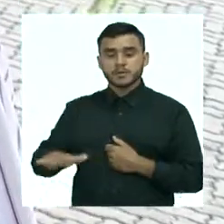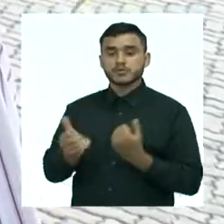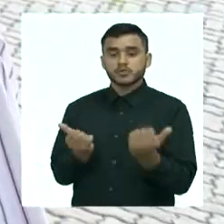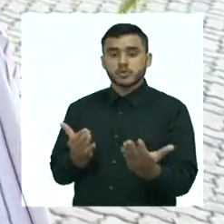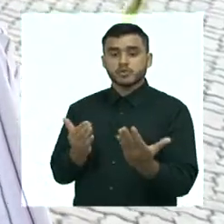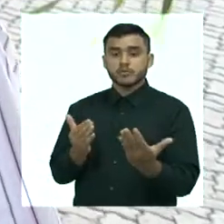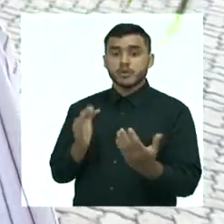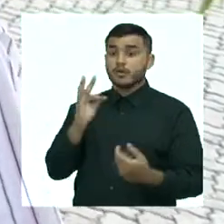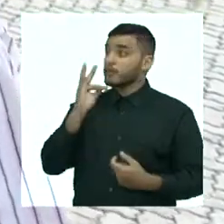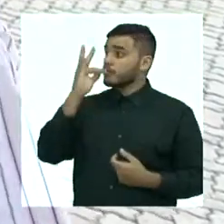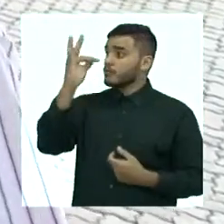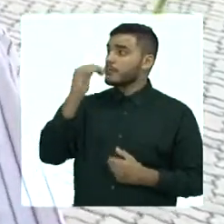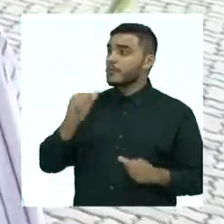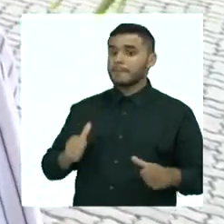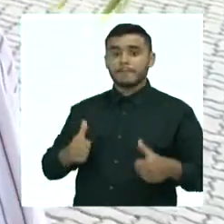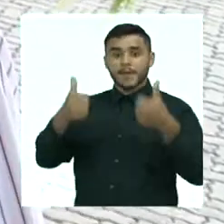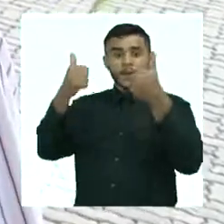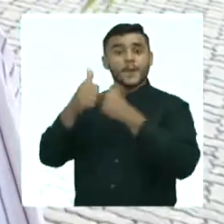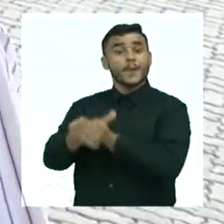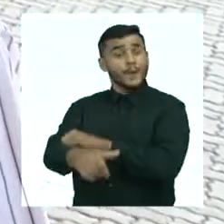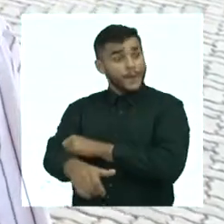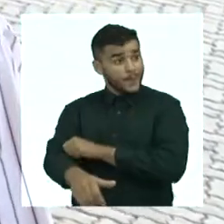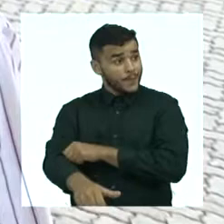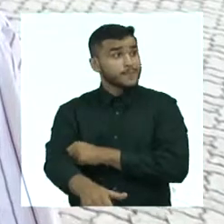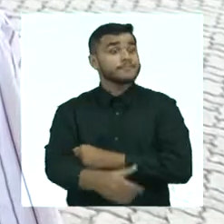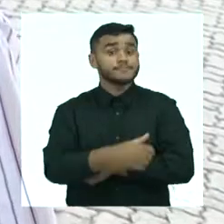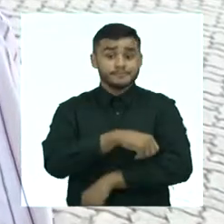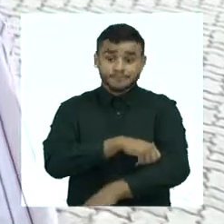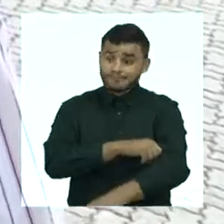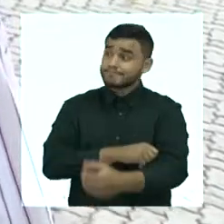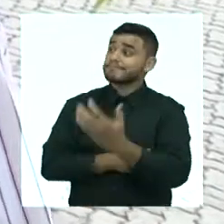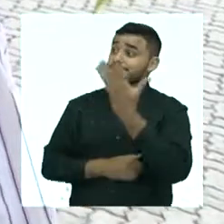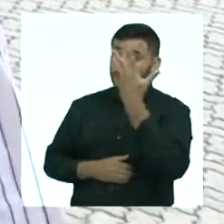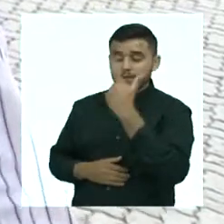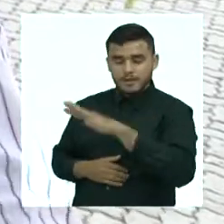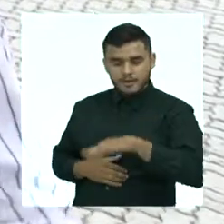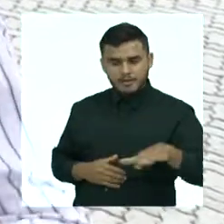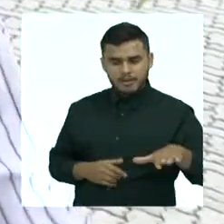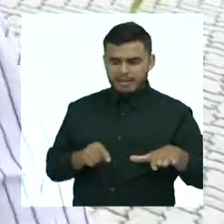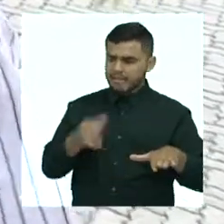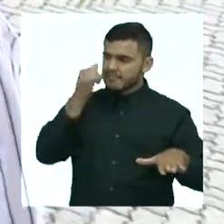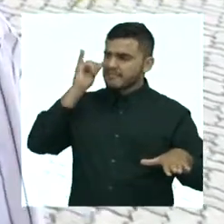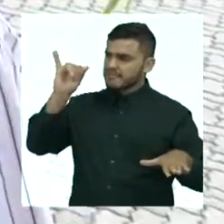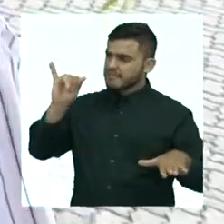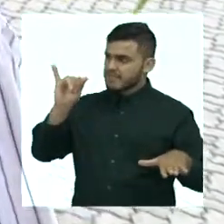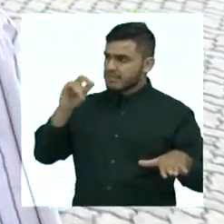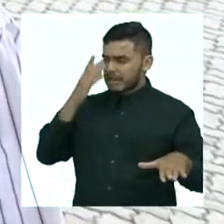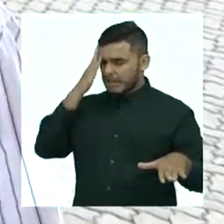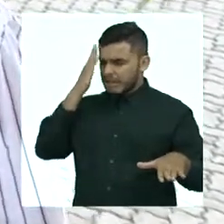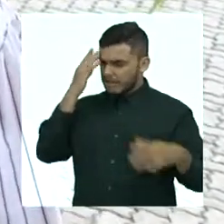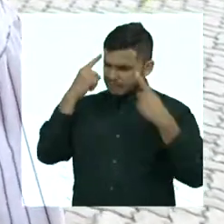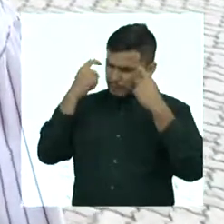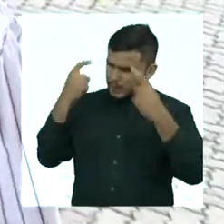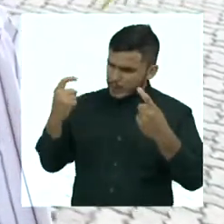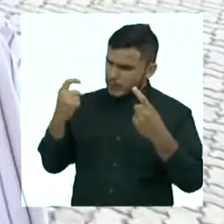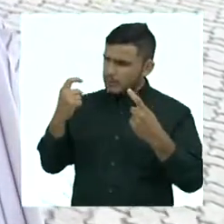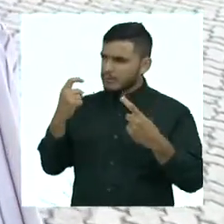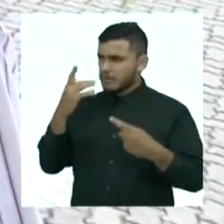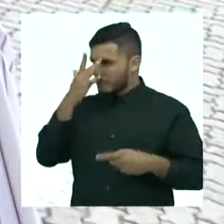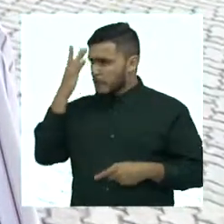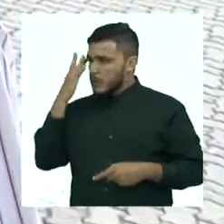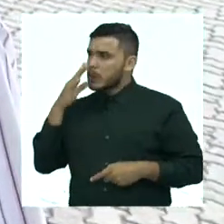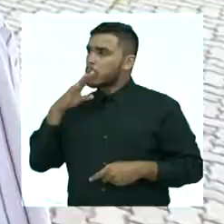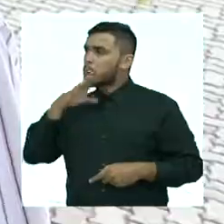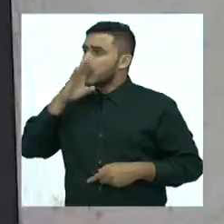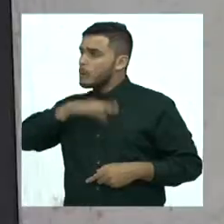nosso país, com crianças bem protegidas de bandidos, de pessoas más. nós temos um futuro